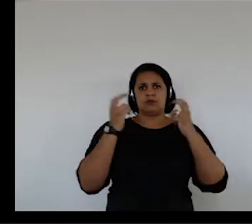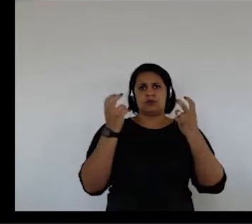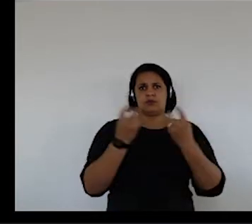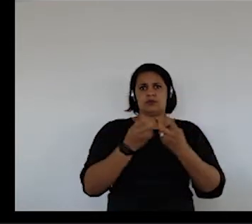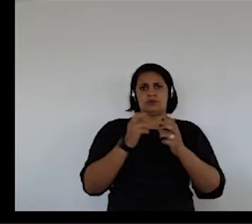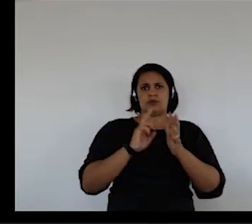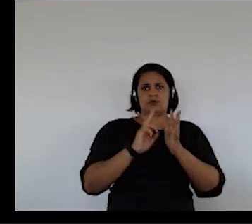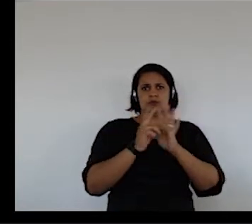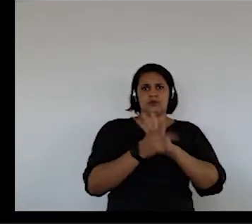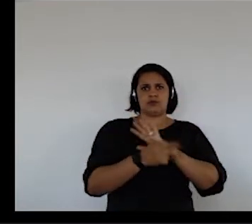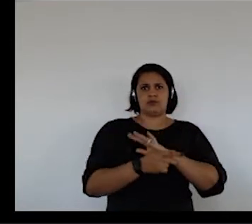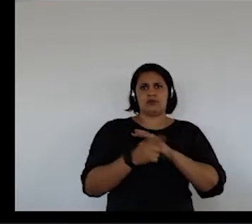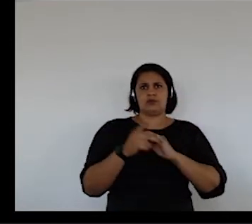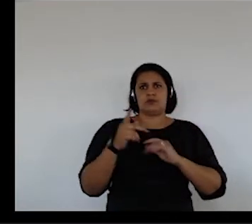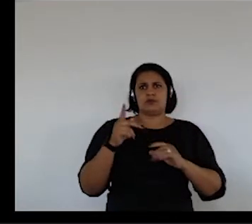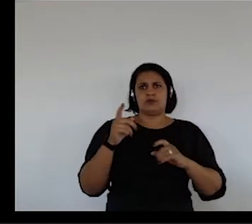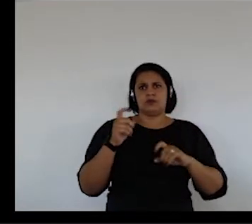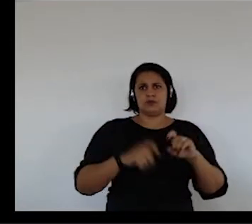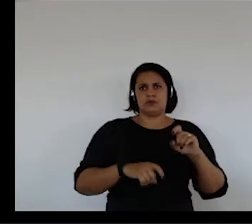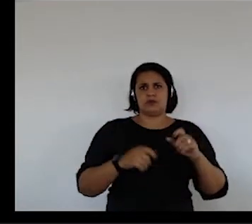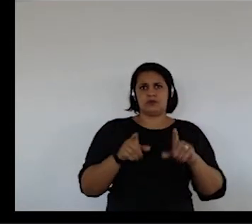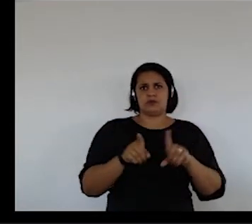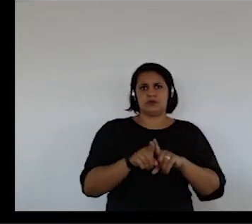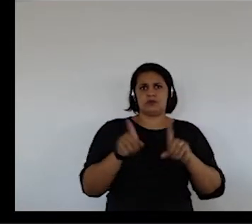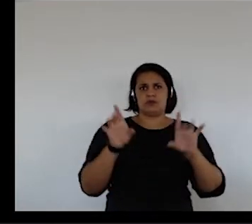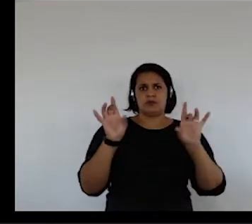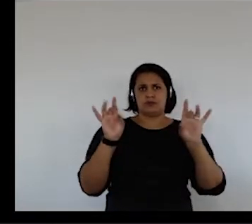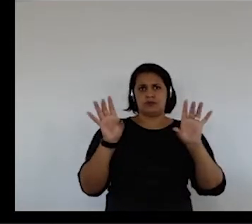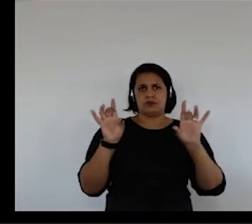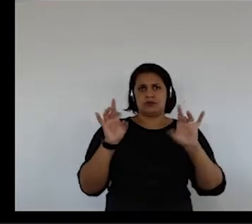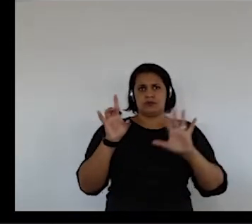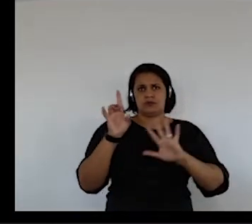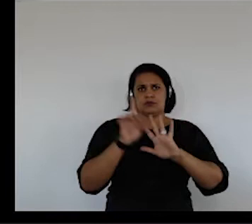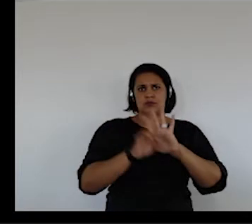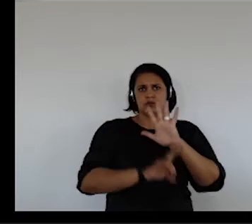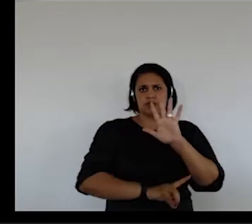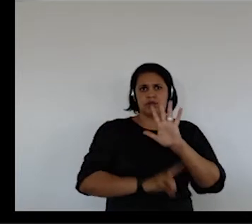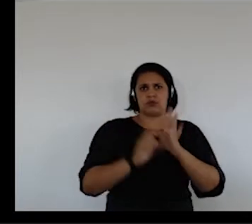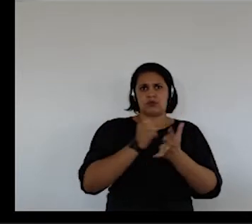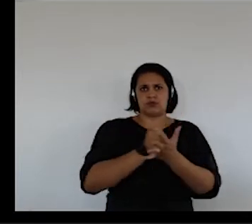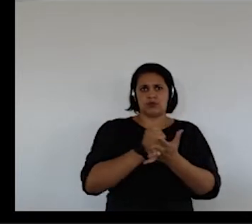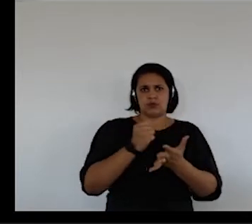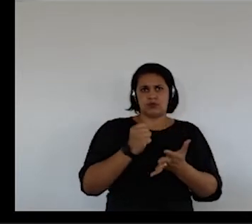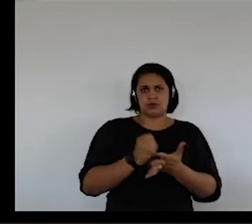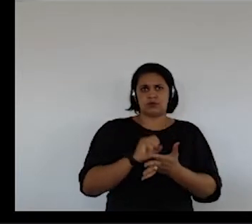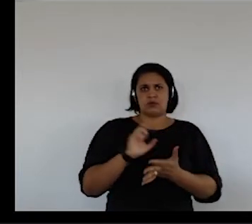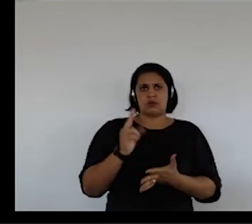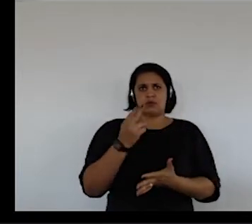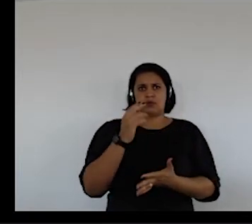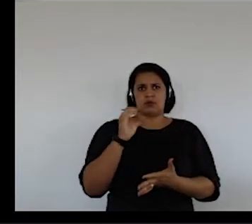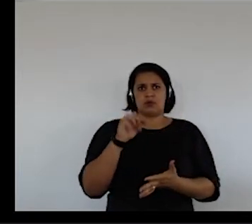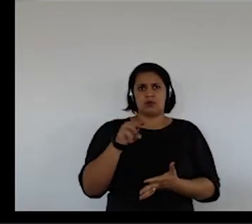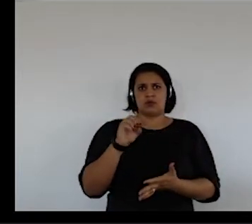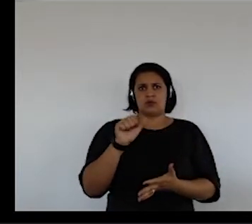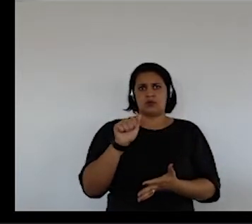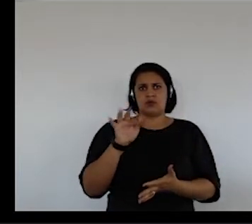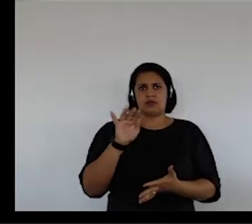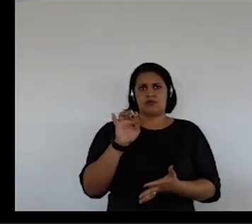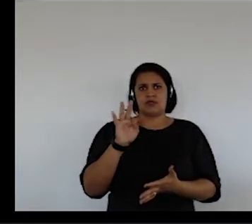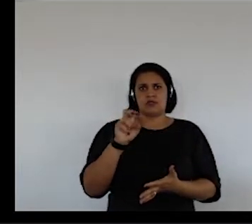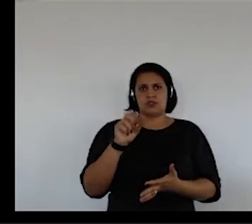Sexual, advogadas, especialista em direito contratual, homoafetivo e de gênero, especialista em diversidade e